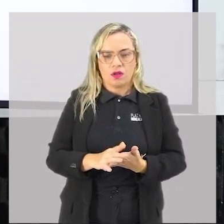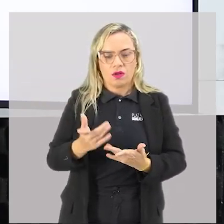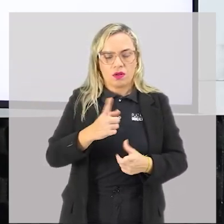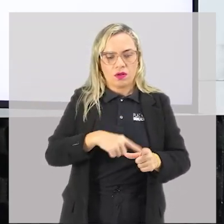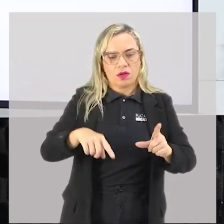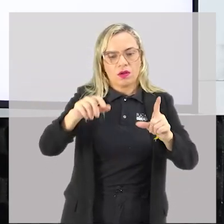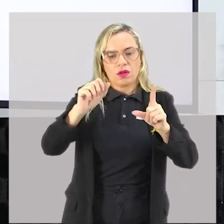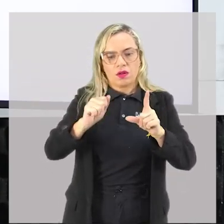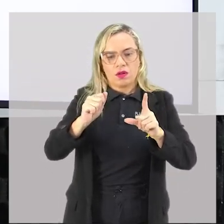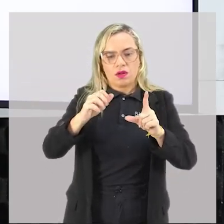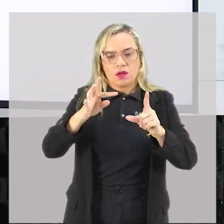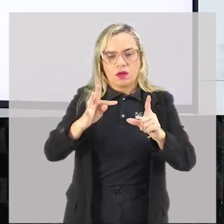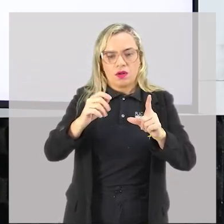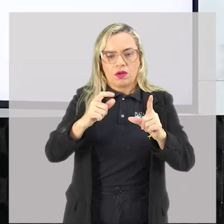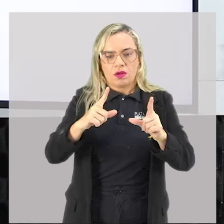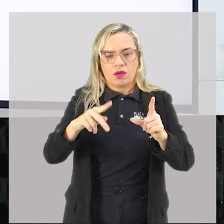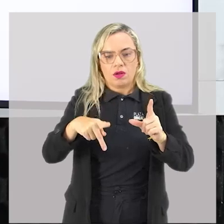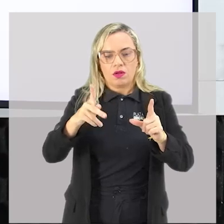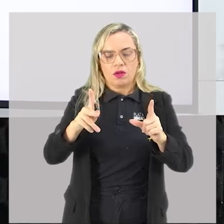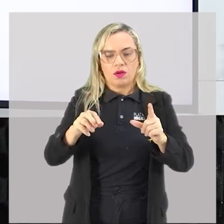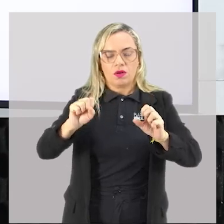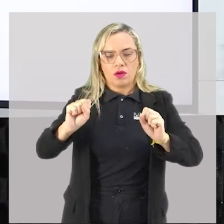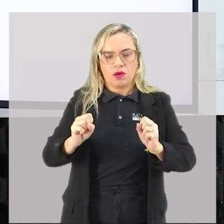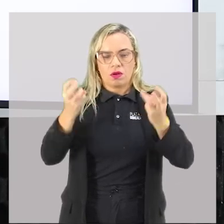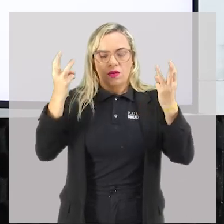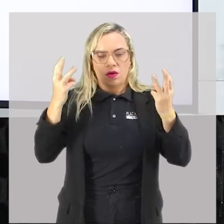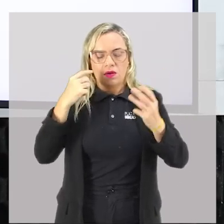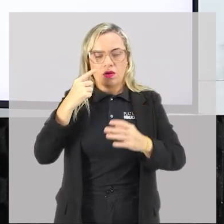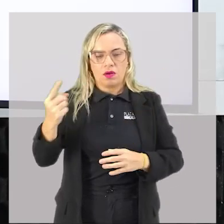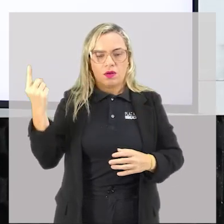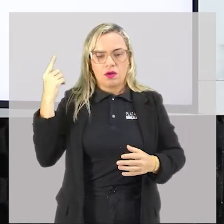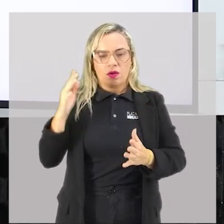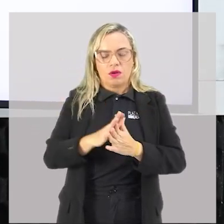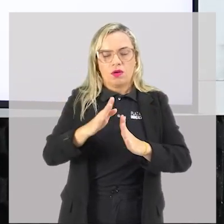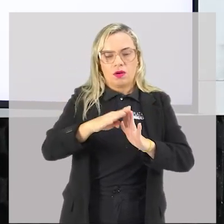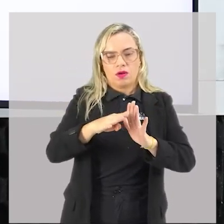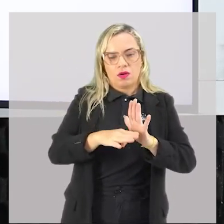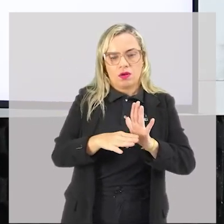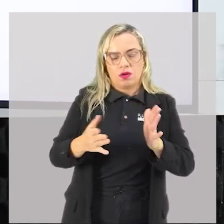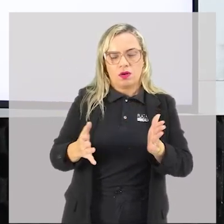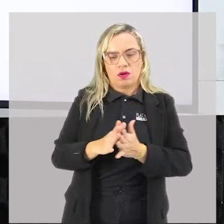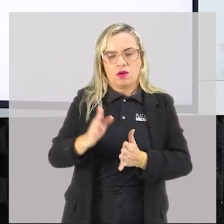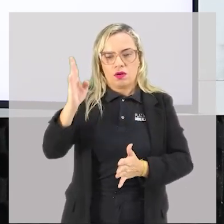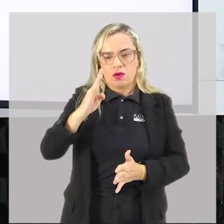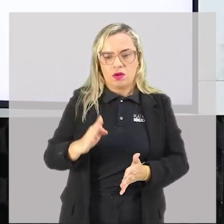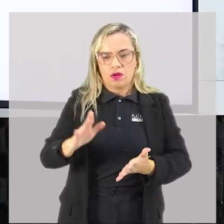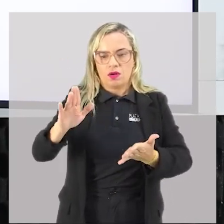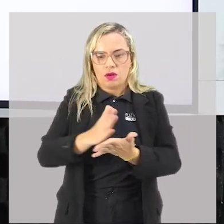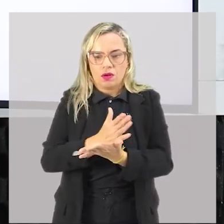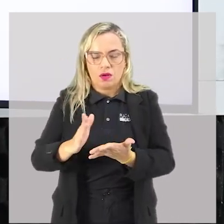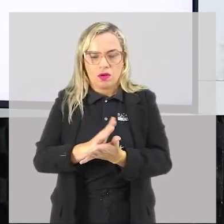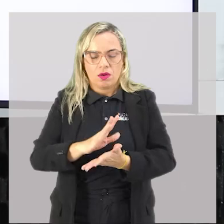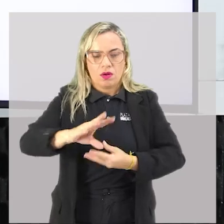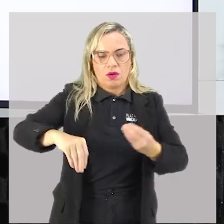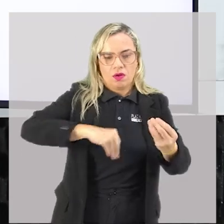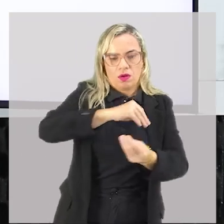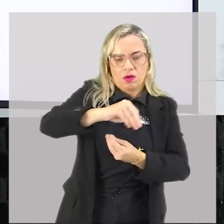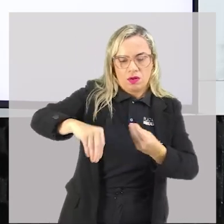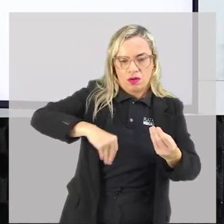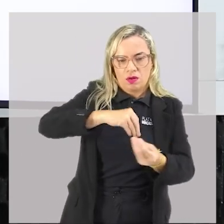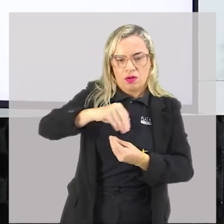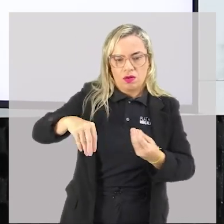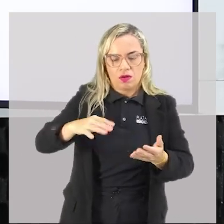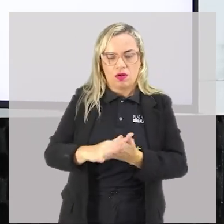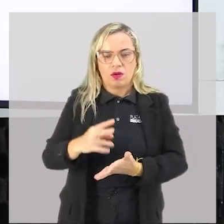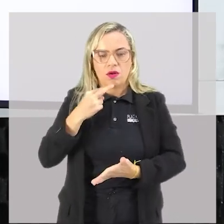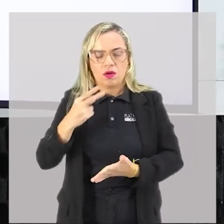ou chat shows, como os britânicos chamam, de programas do Brasil. Alguns desses programas misturam a língua portuguesa com